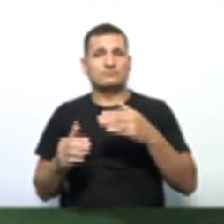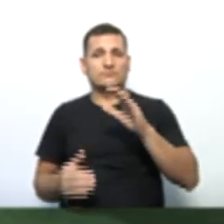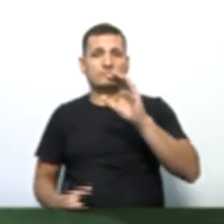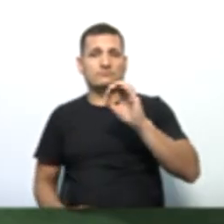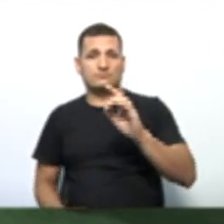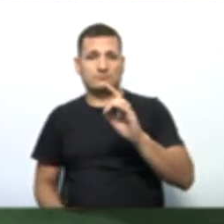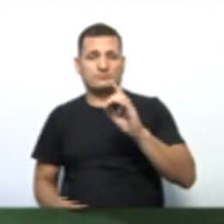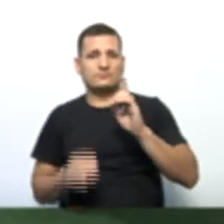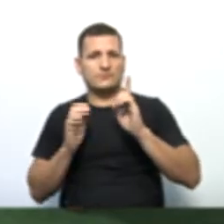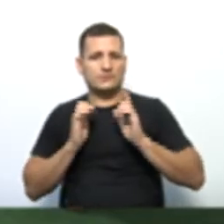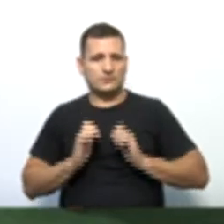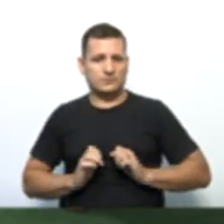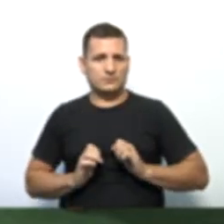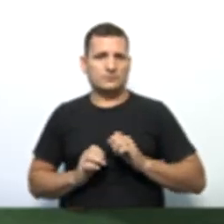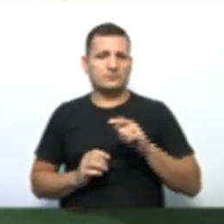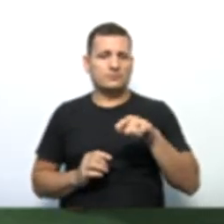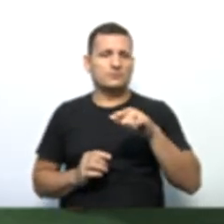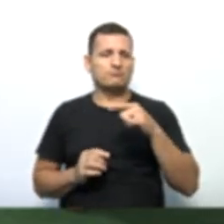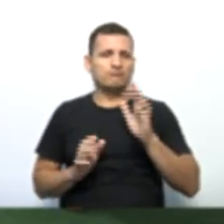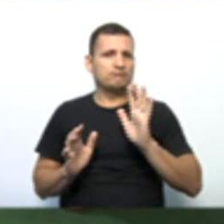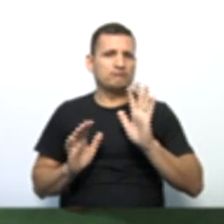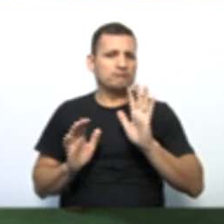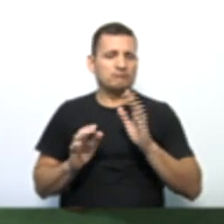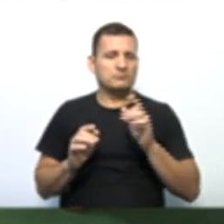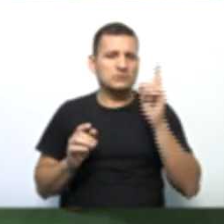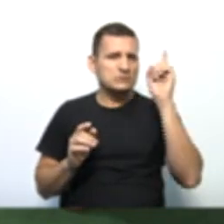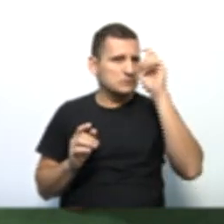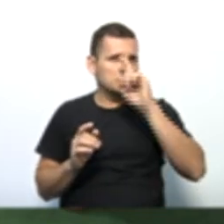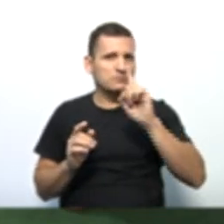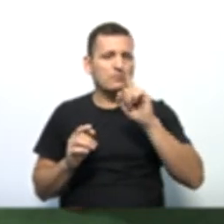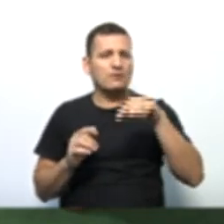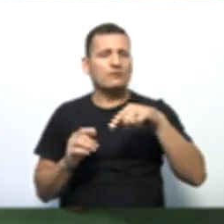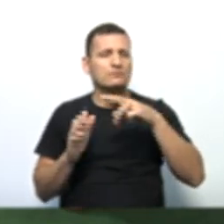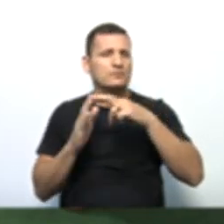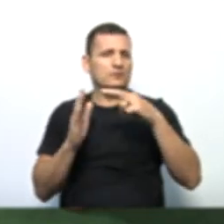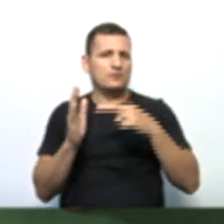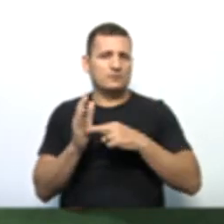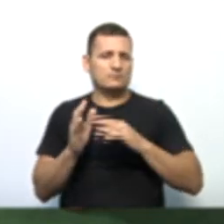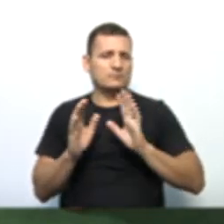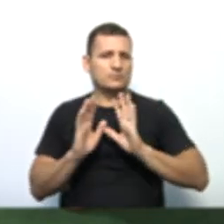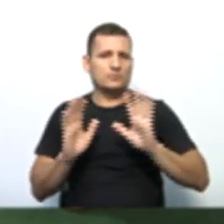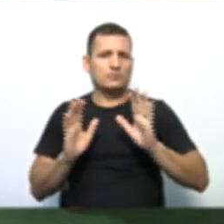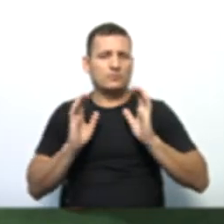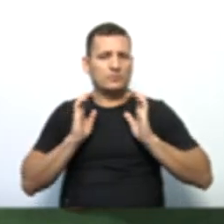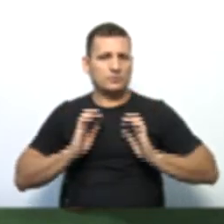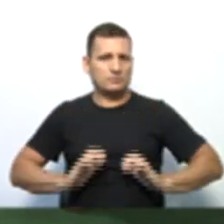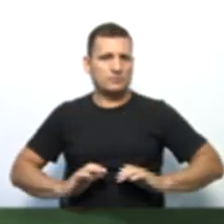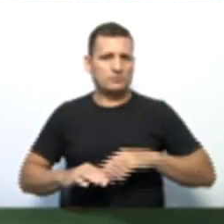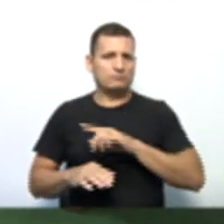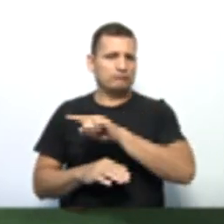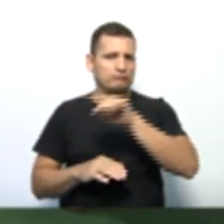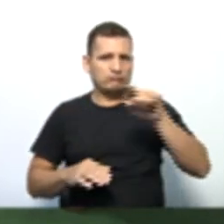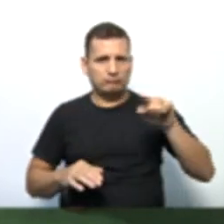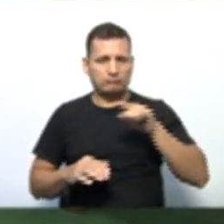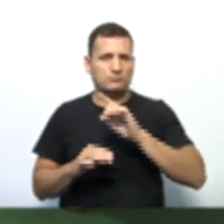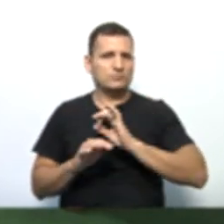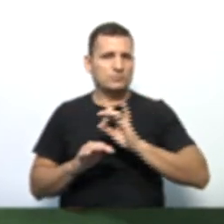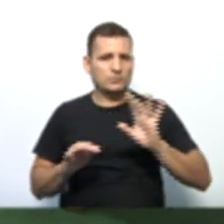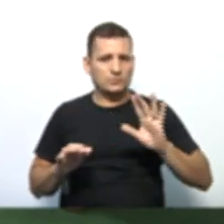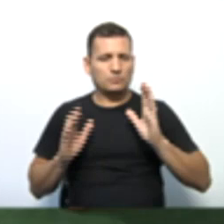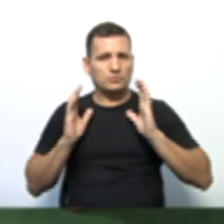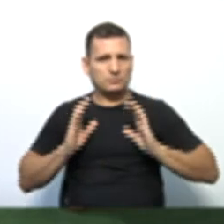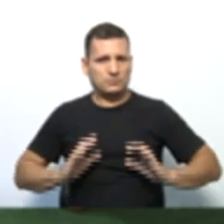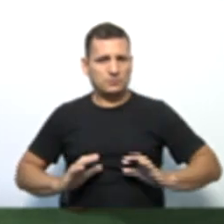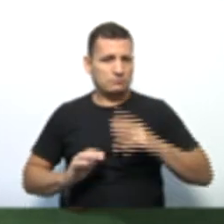gente, não tem um mistério muito grande. É uma norma de conduta, uma norma que vai regrar o comportamento